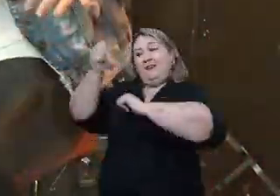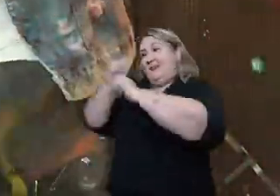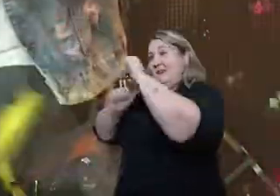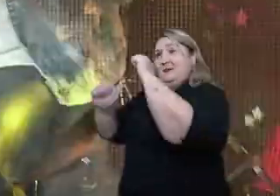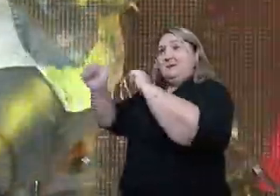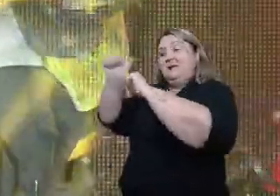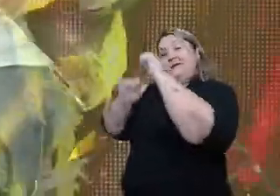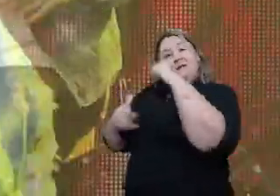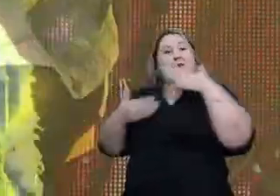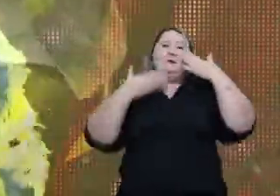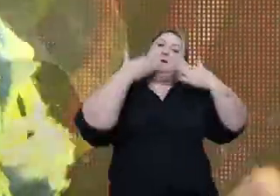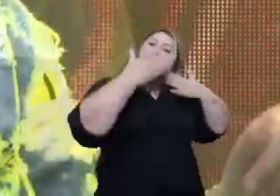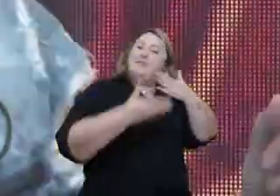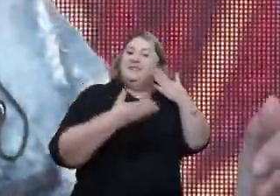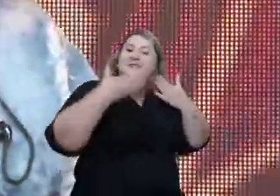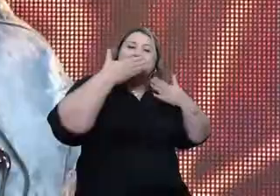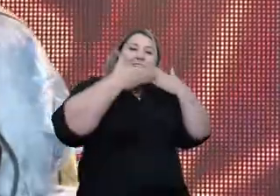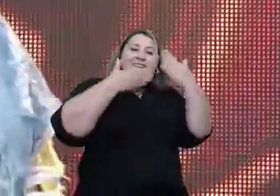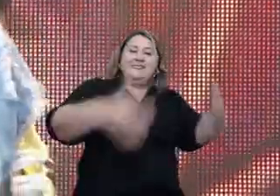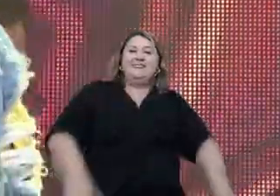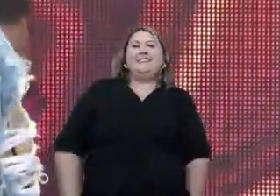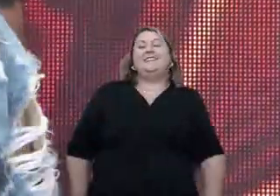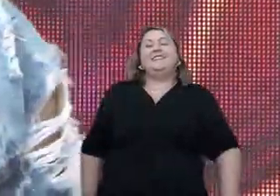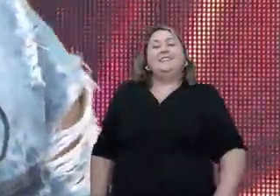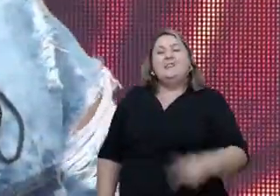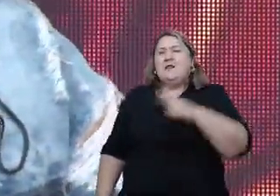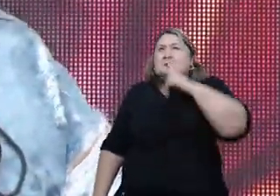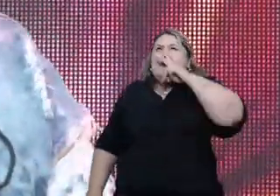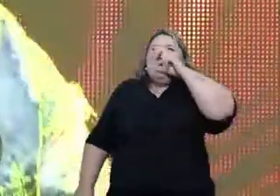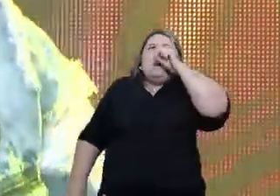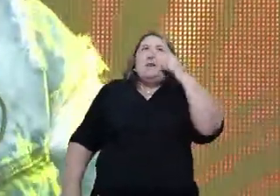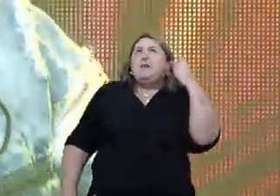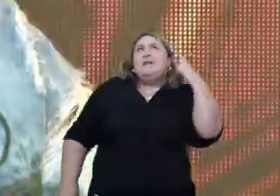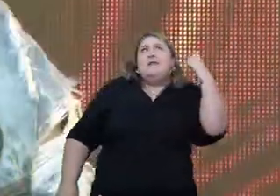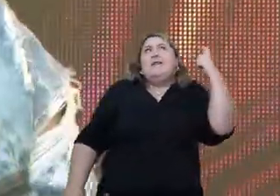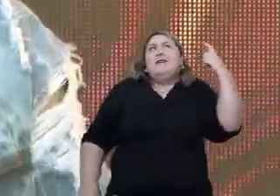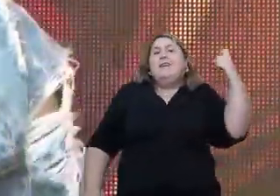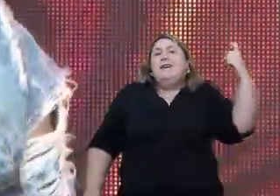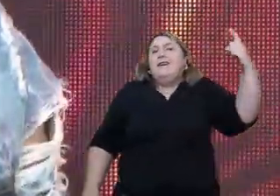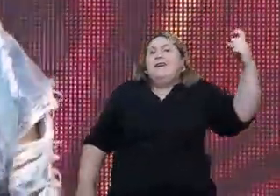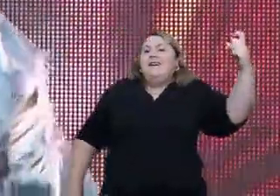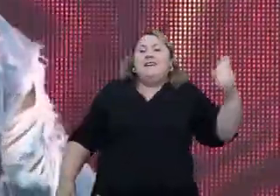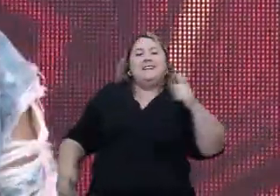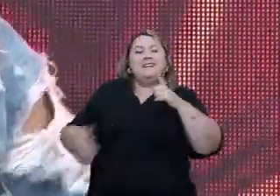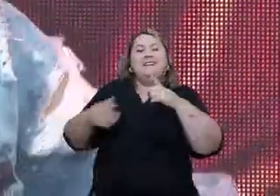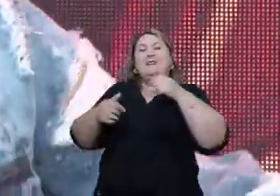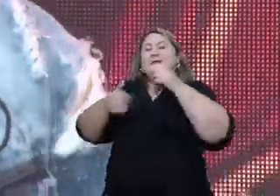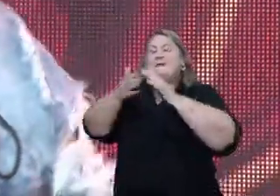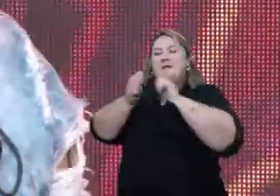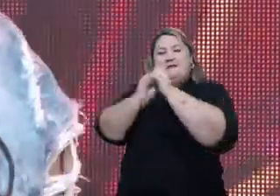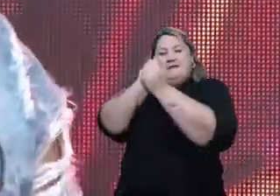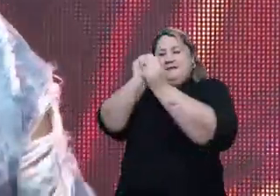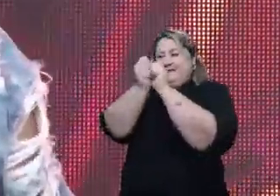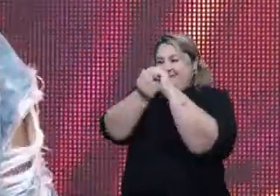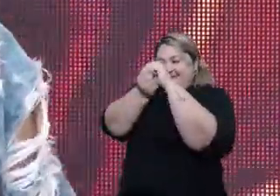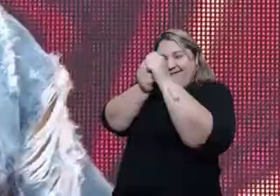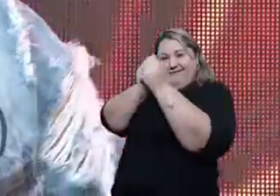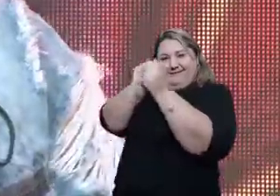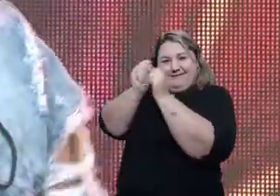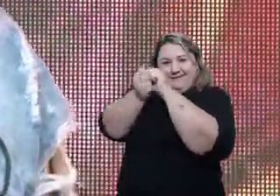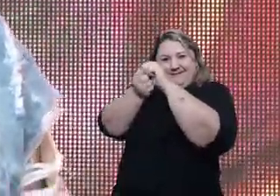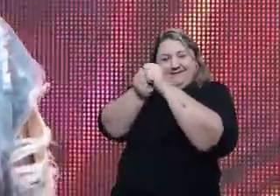cerveja. Eu bebo cerveja. Enquanto o som do paredão toca, cê gasta seu batom